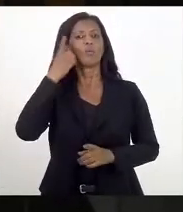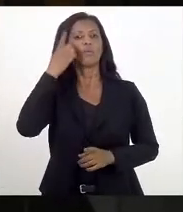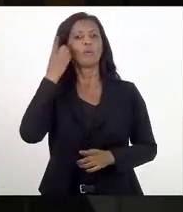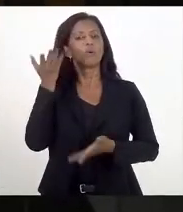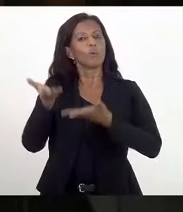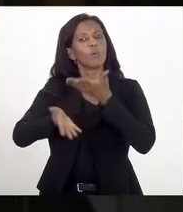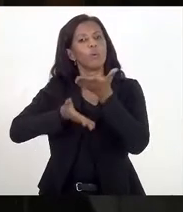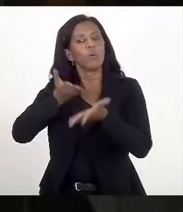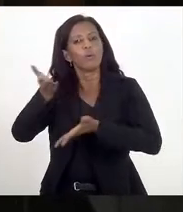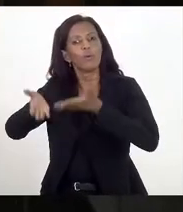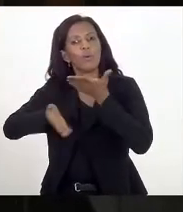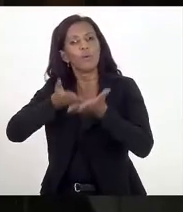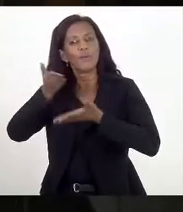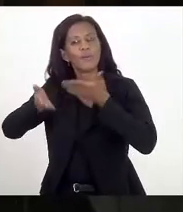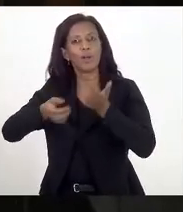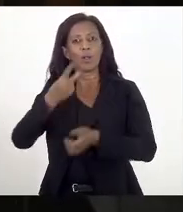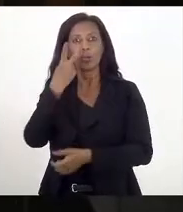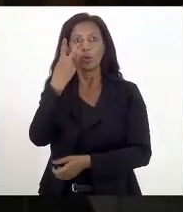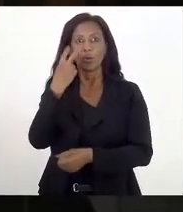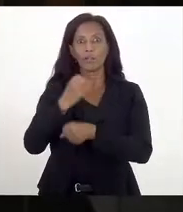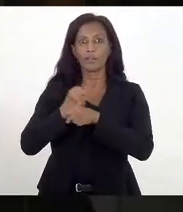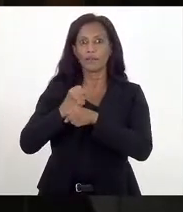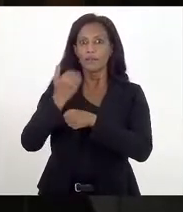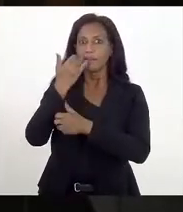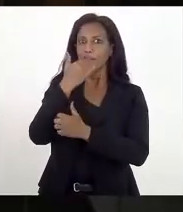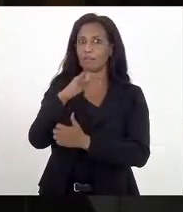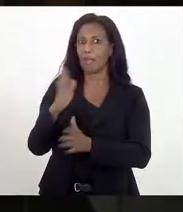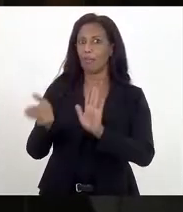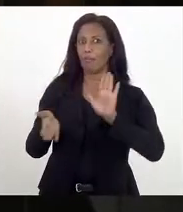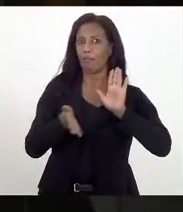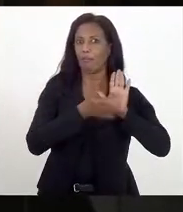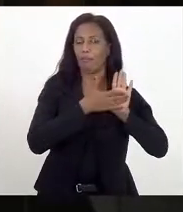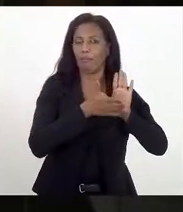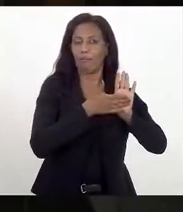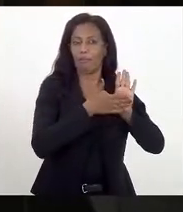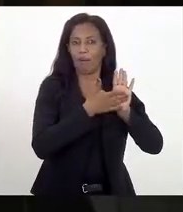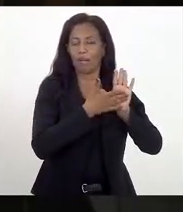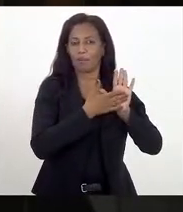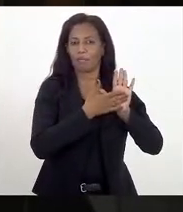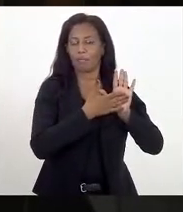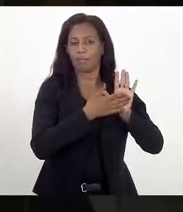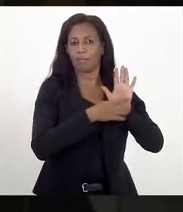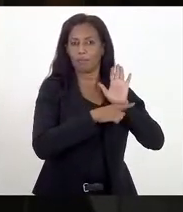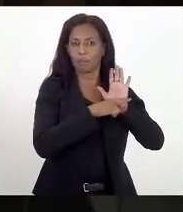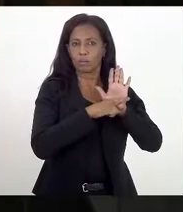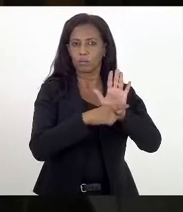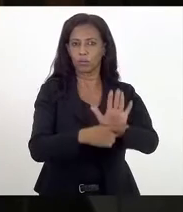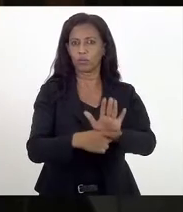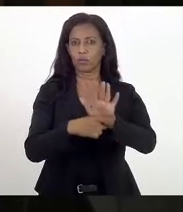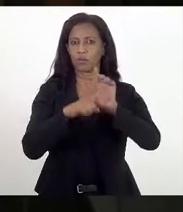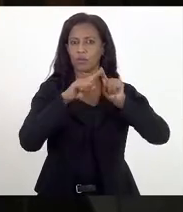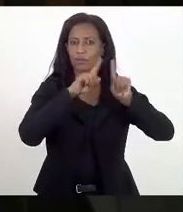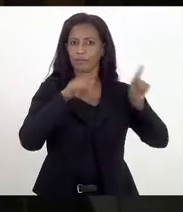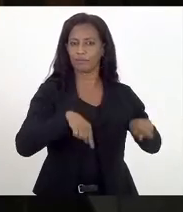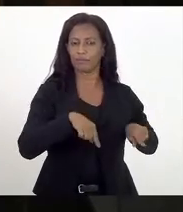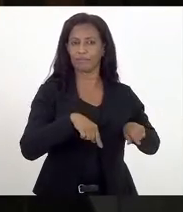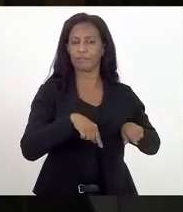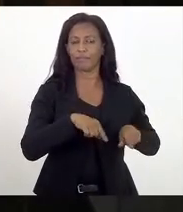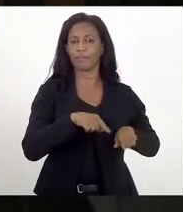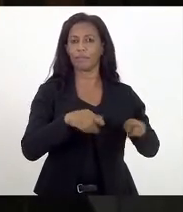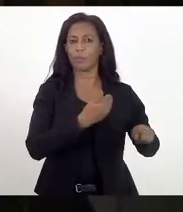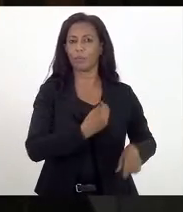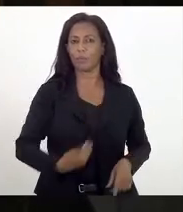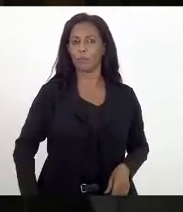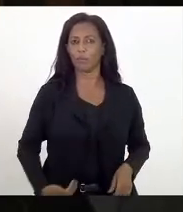dedicado dois anos e meio de mandato em defesa do servidor público e, sobretudo, na restauração